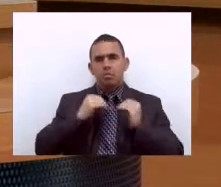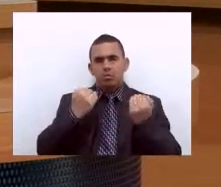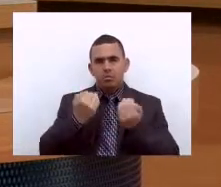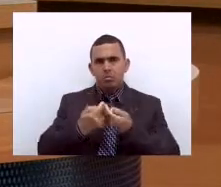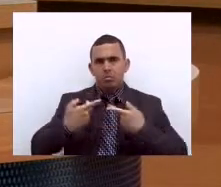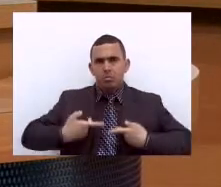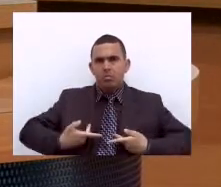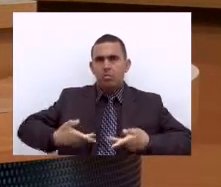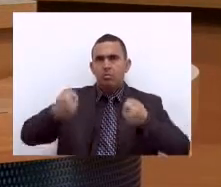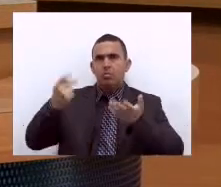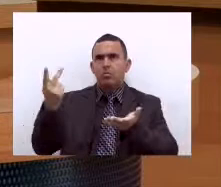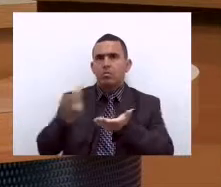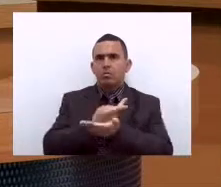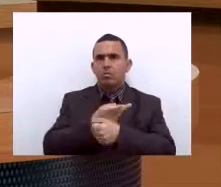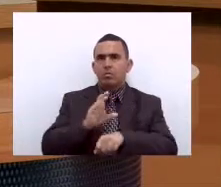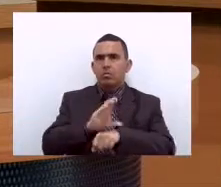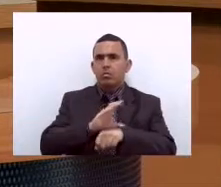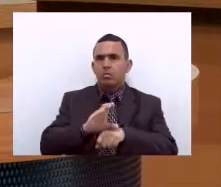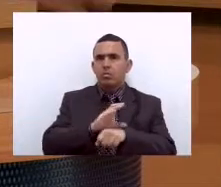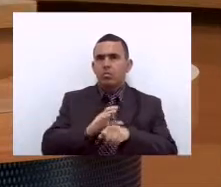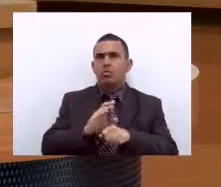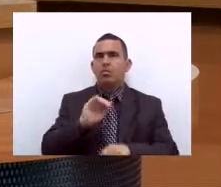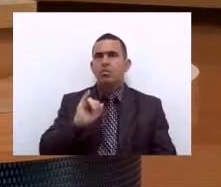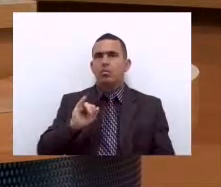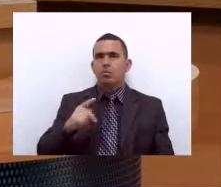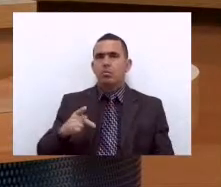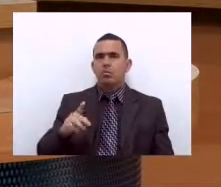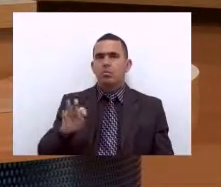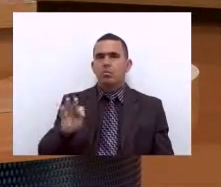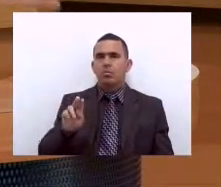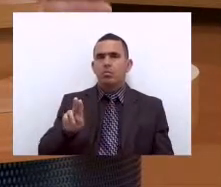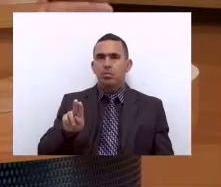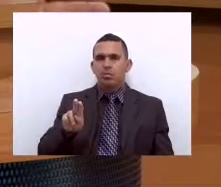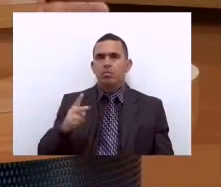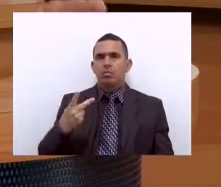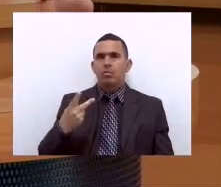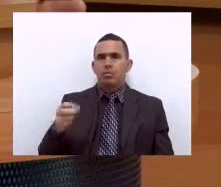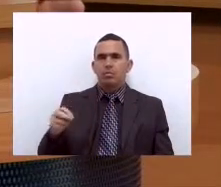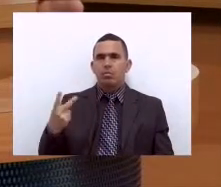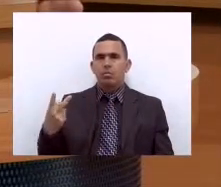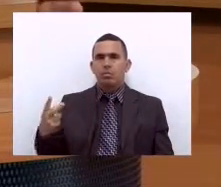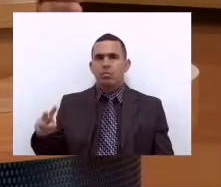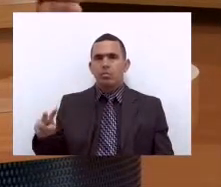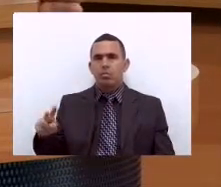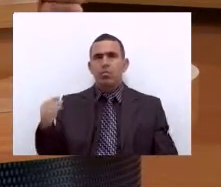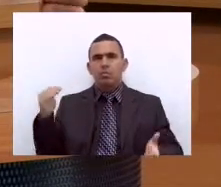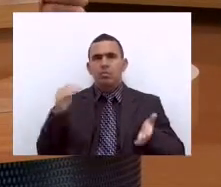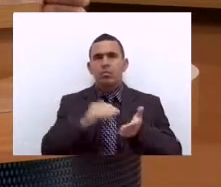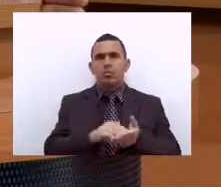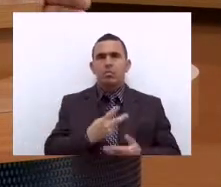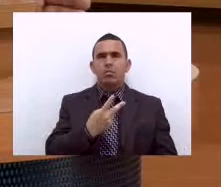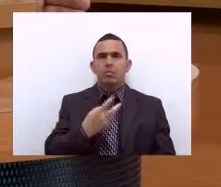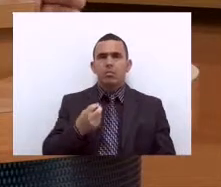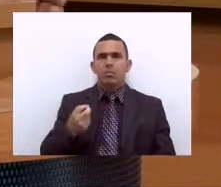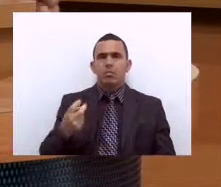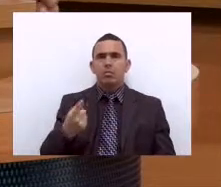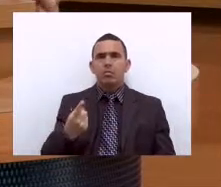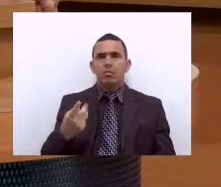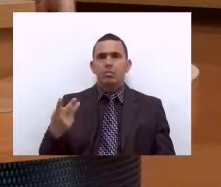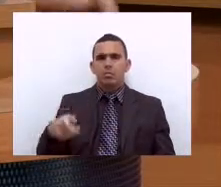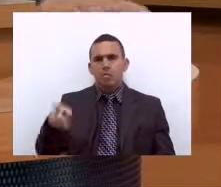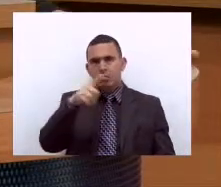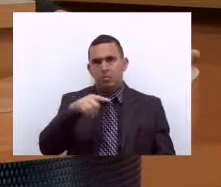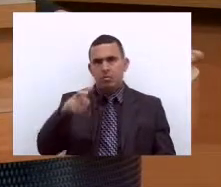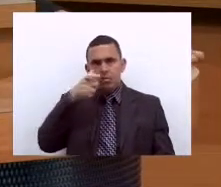a inconstitucionalidade do IPTU de 2002 a 2013, senhores, vocês que estão nos assistindo aqui